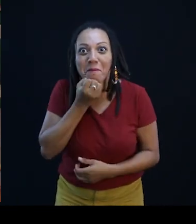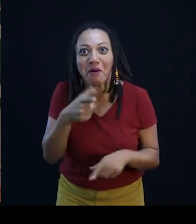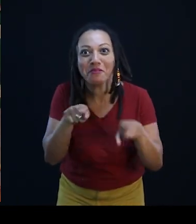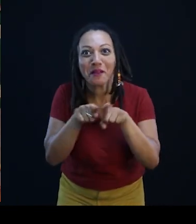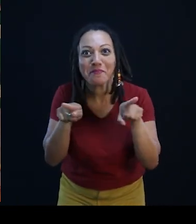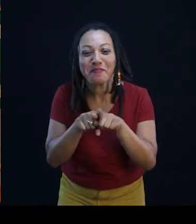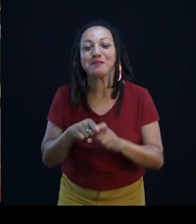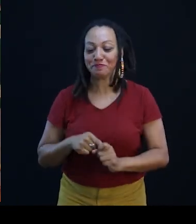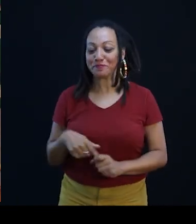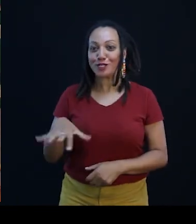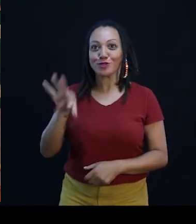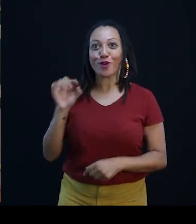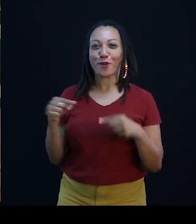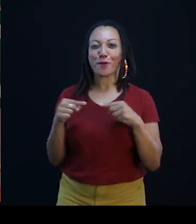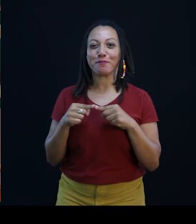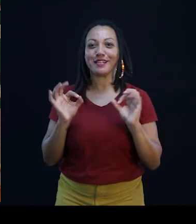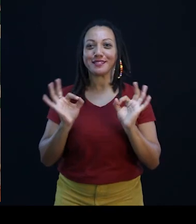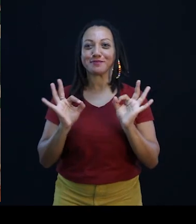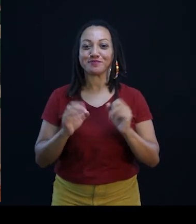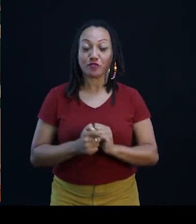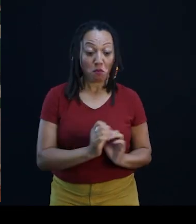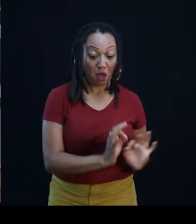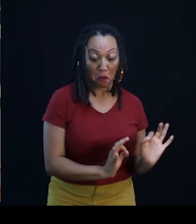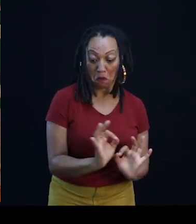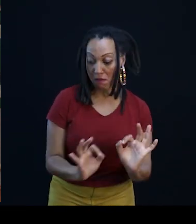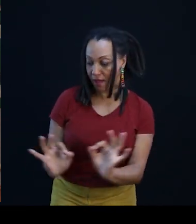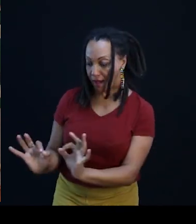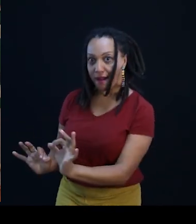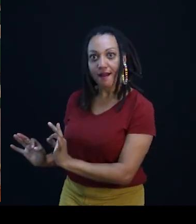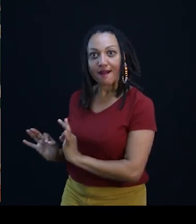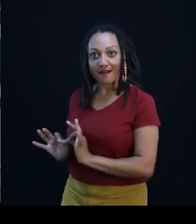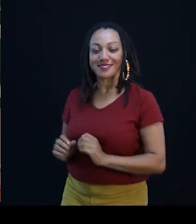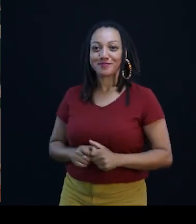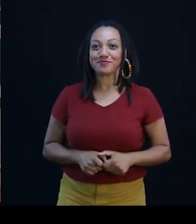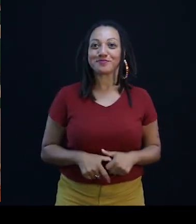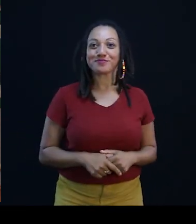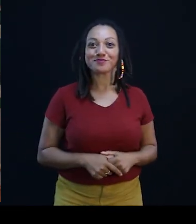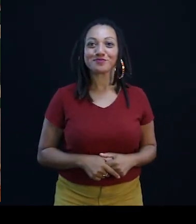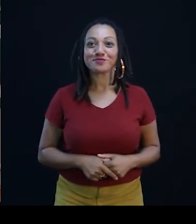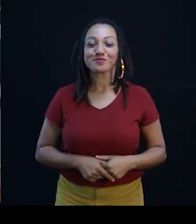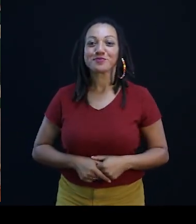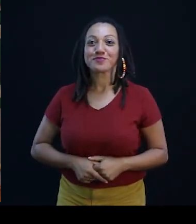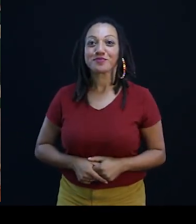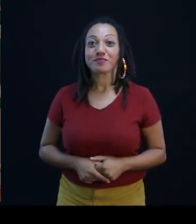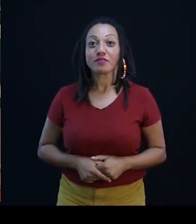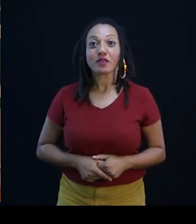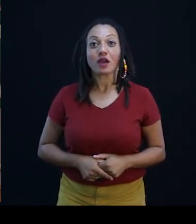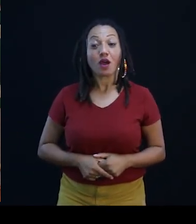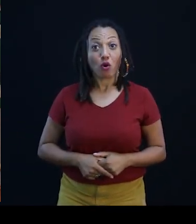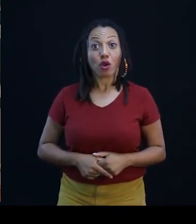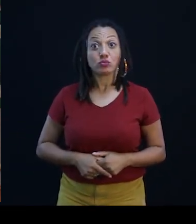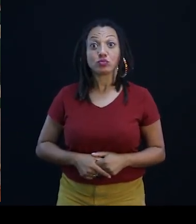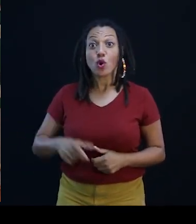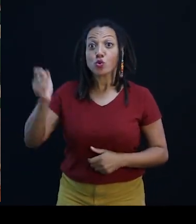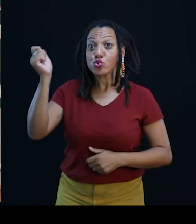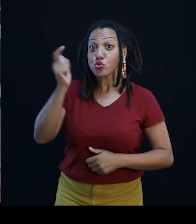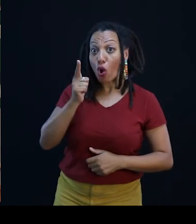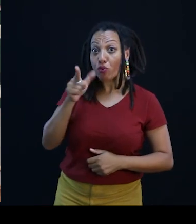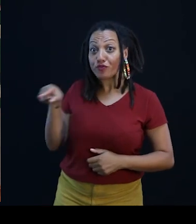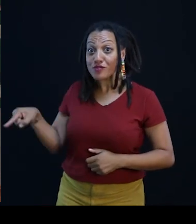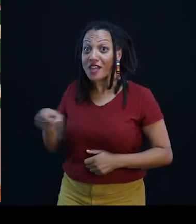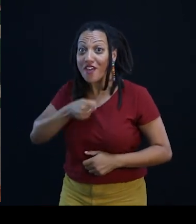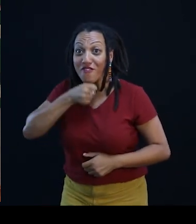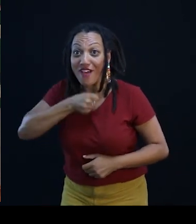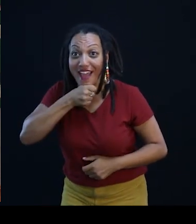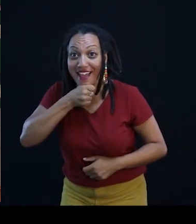Bom, arrasou. Bota aí no canto. Então vamos arrumando aqui o nosso set de percussão. Então vai. Eu vou bater o sol aqui, você